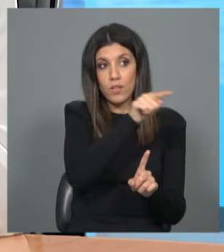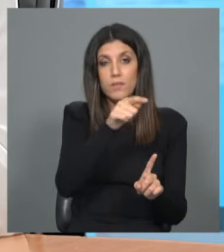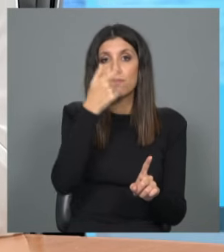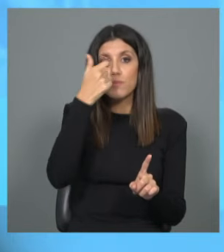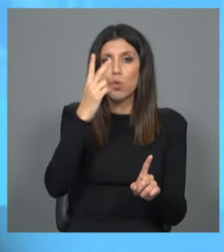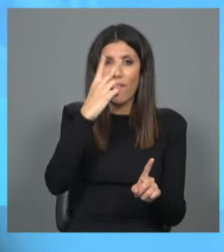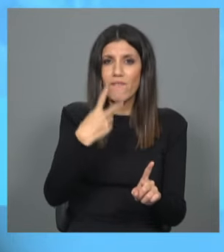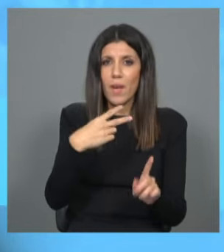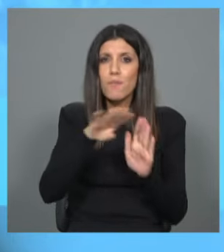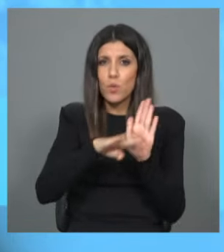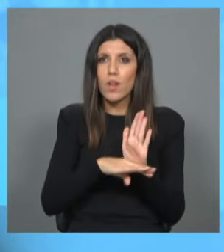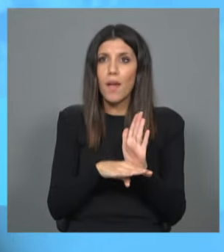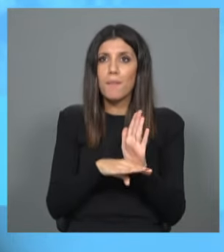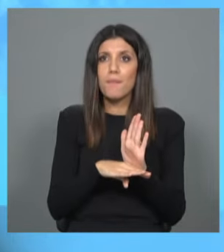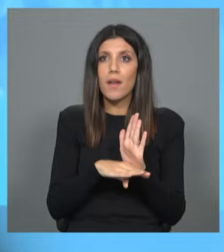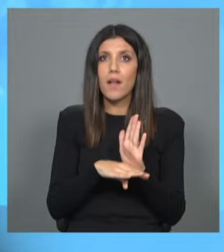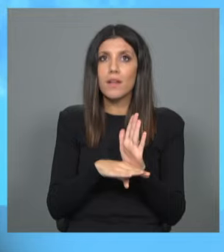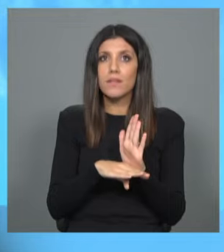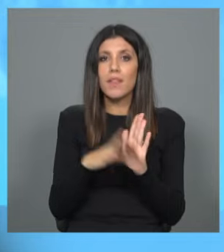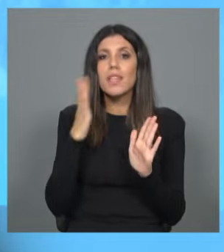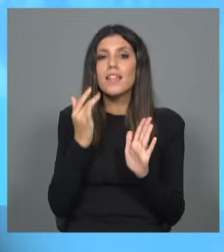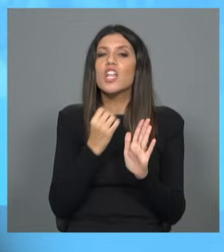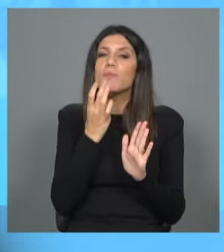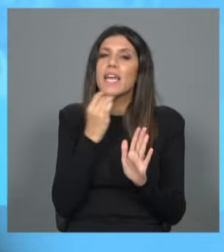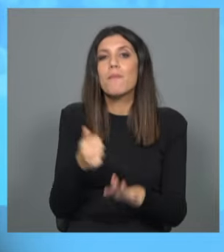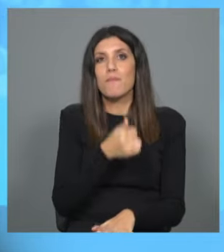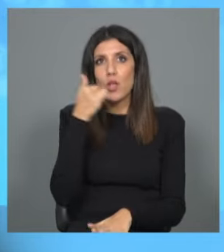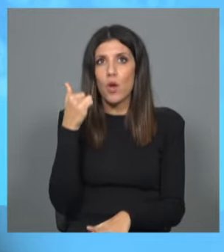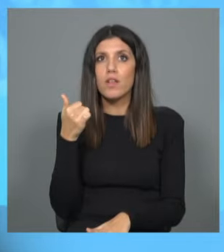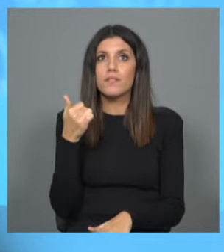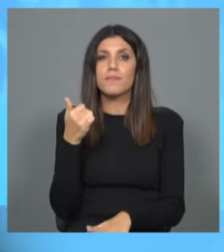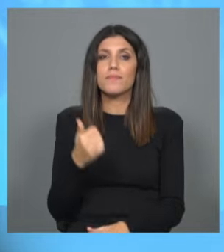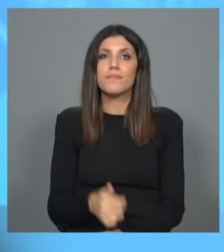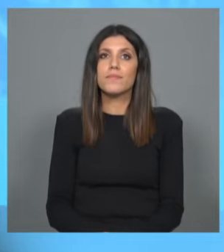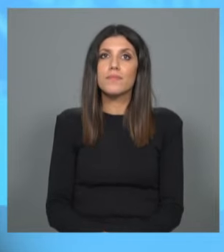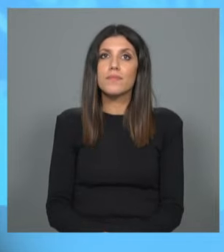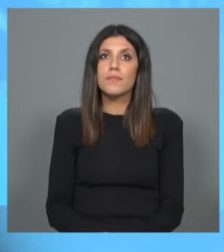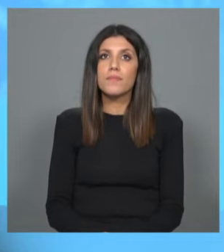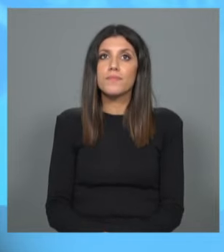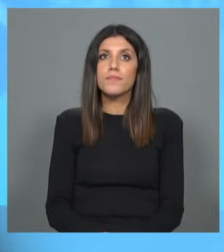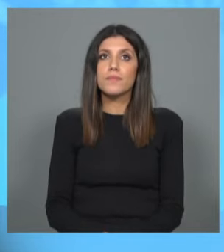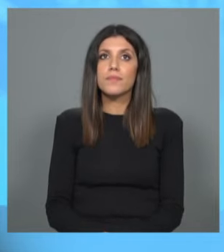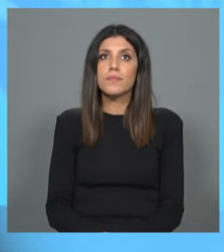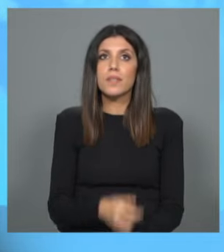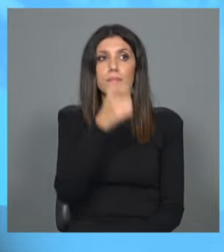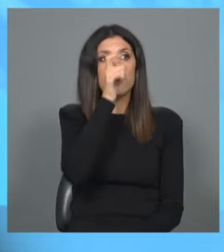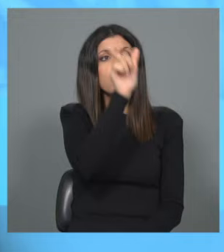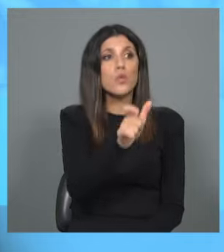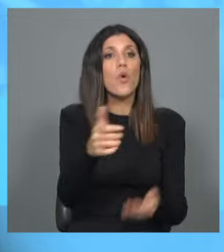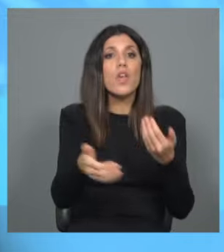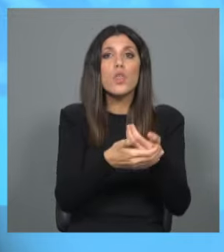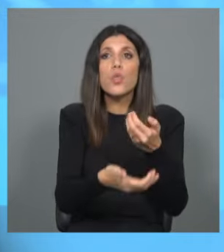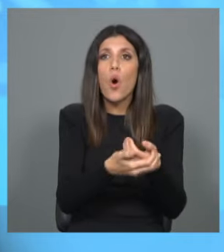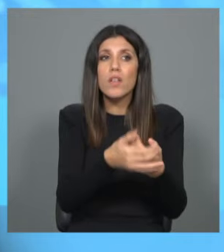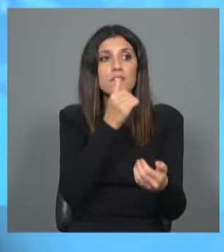ouvir, para traduzirmos aqui o que quer dizer esta expressão, isso significa que diante de uma pessoa idosa que está a sofrer,